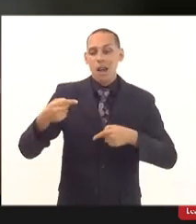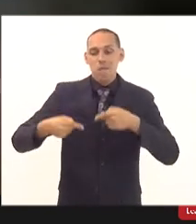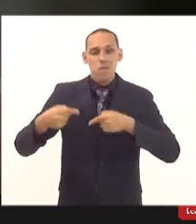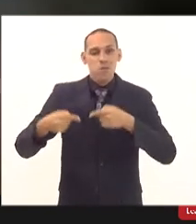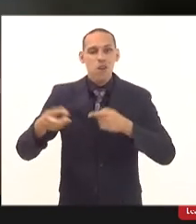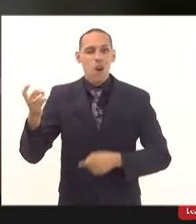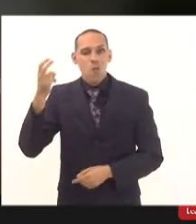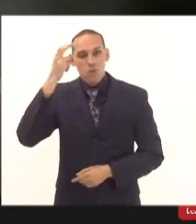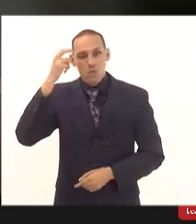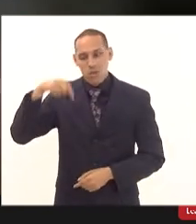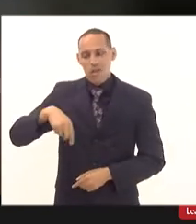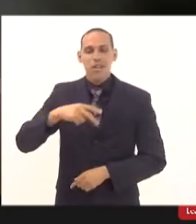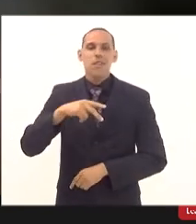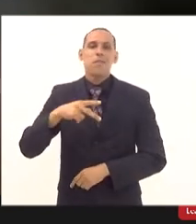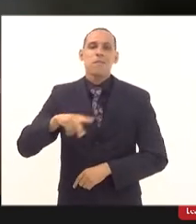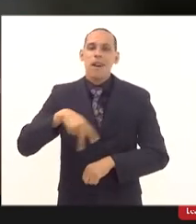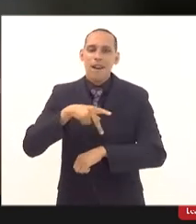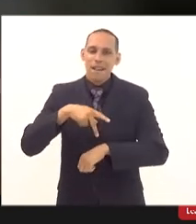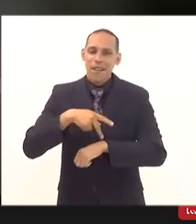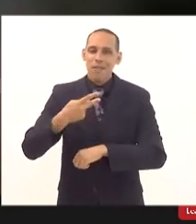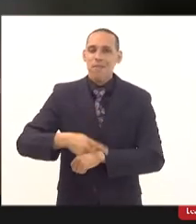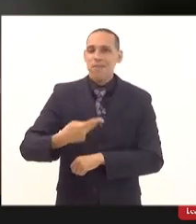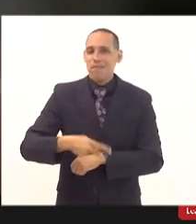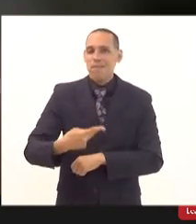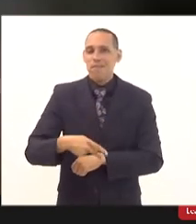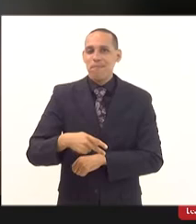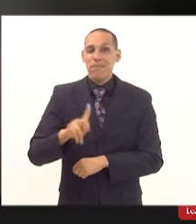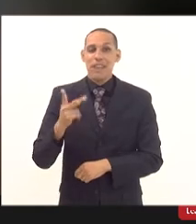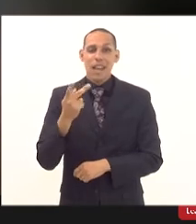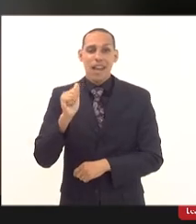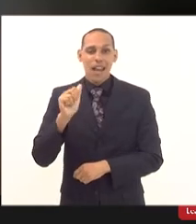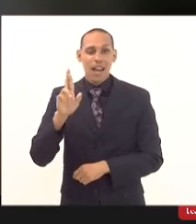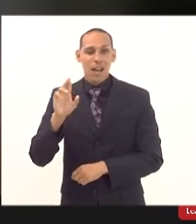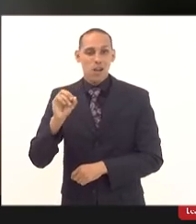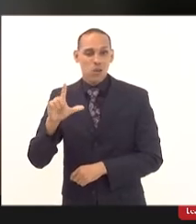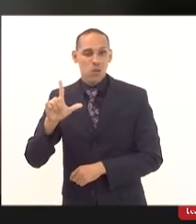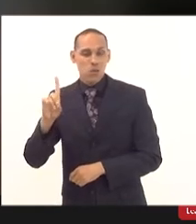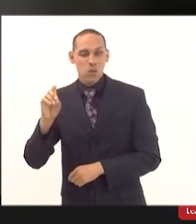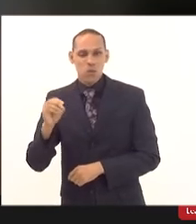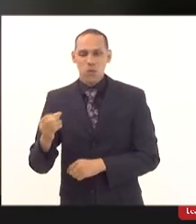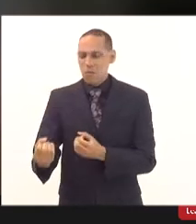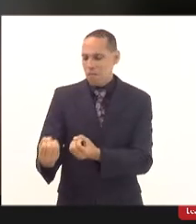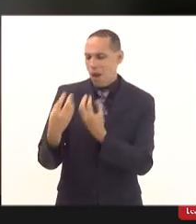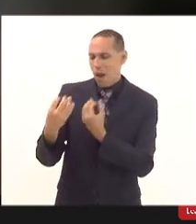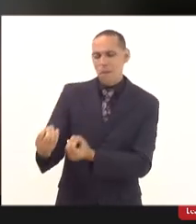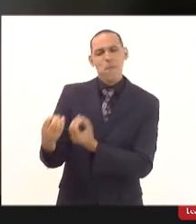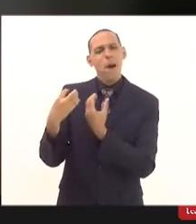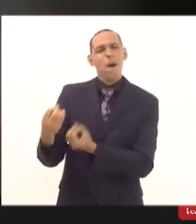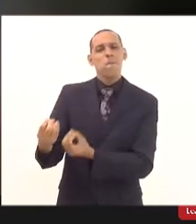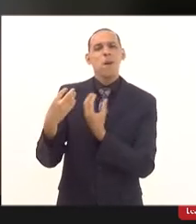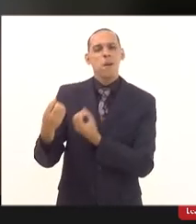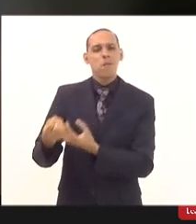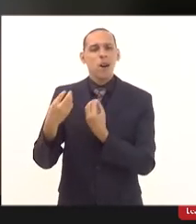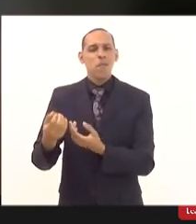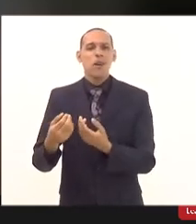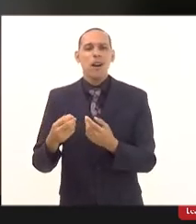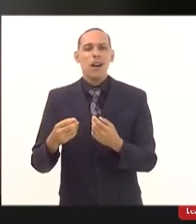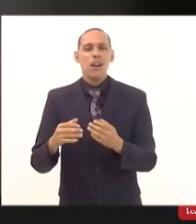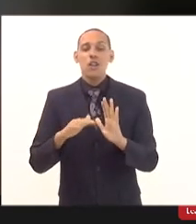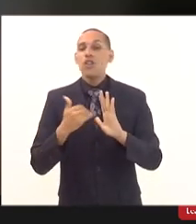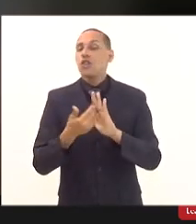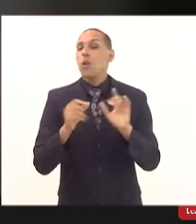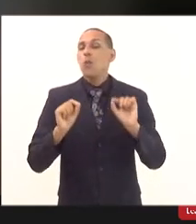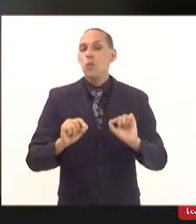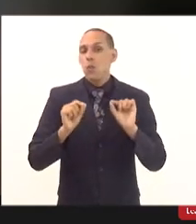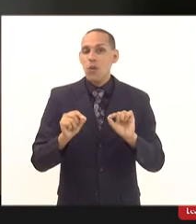desse país Haroldo me ensinou tudo sobre música brasileira